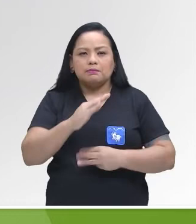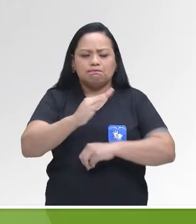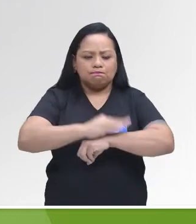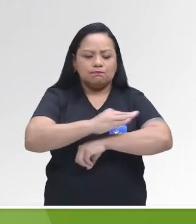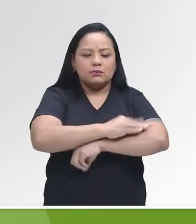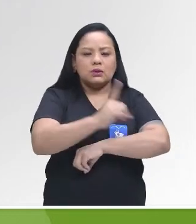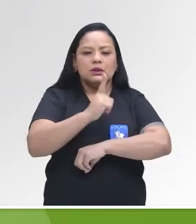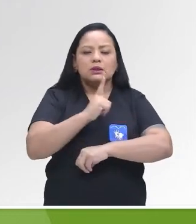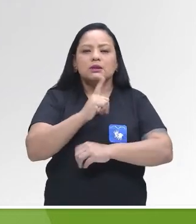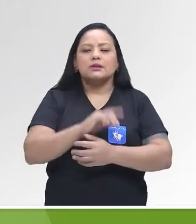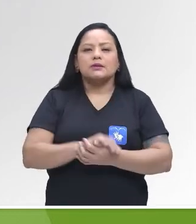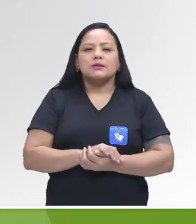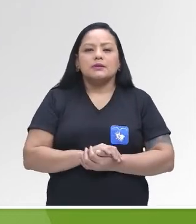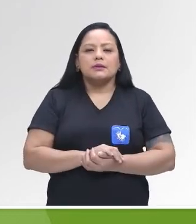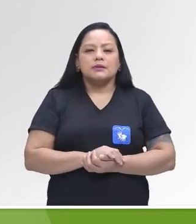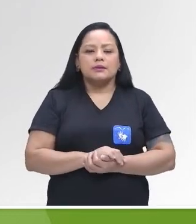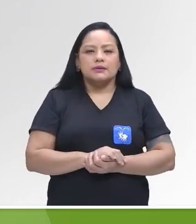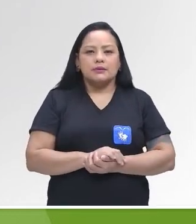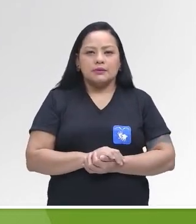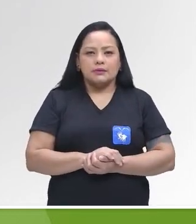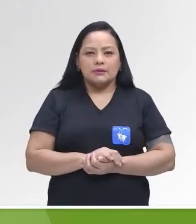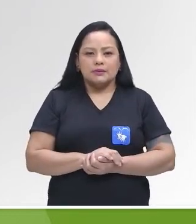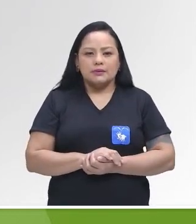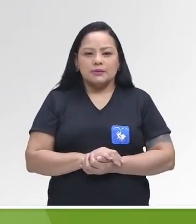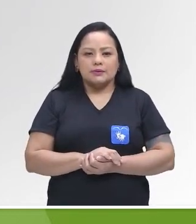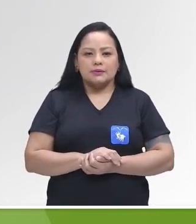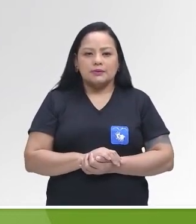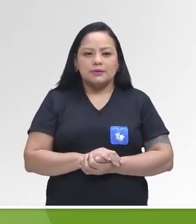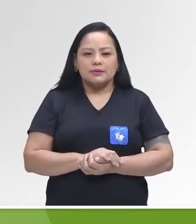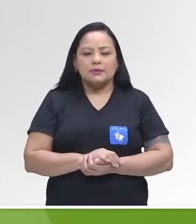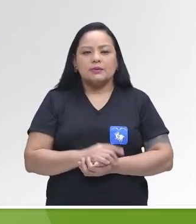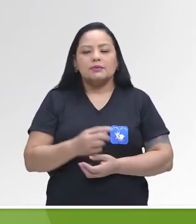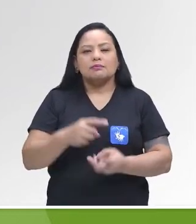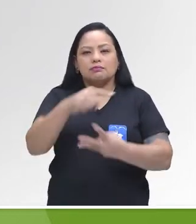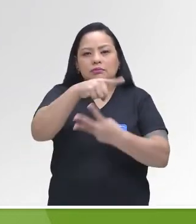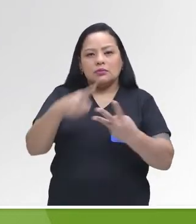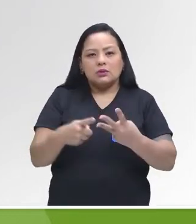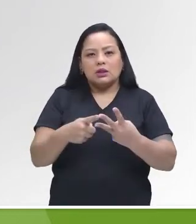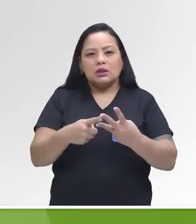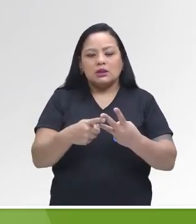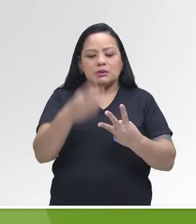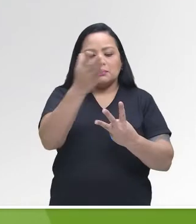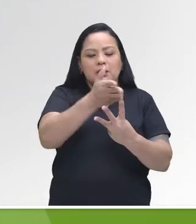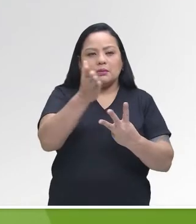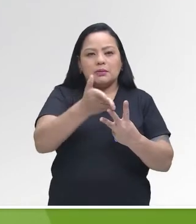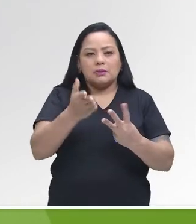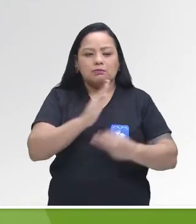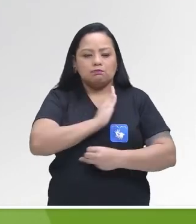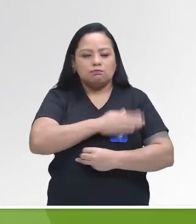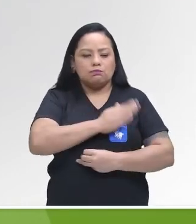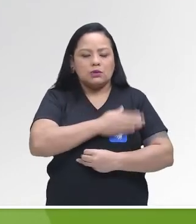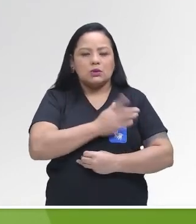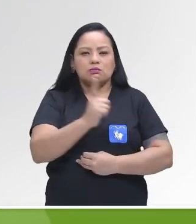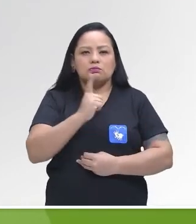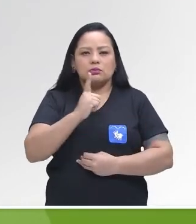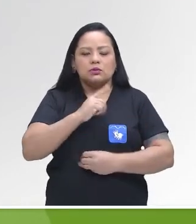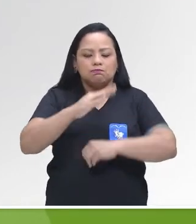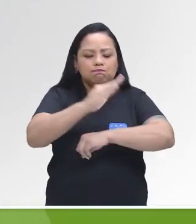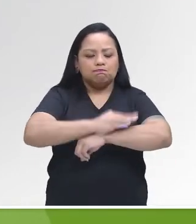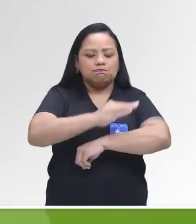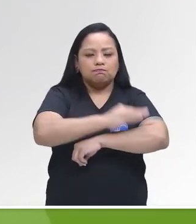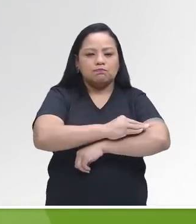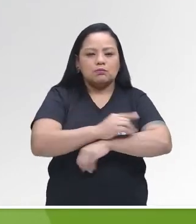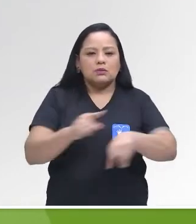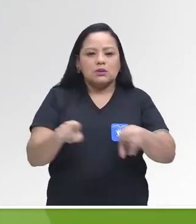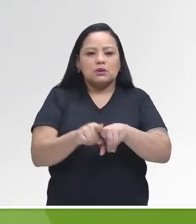aurícula esquerda e apenas um ventrículo, tá? Então, ele tem aí 3 cavidades apenas. E a gente tem aqui um